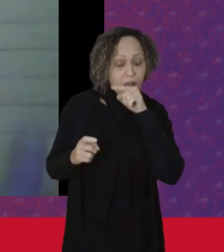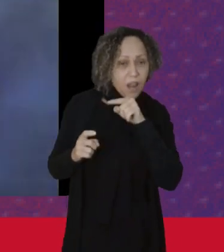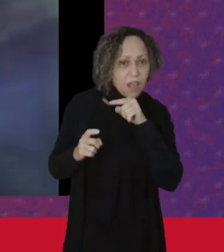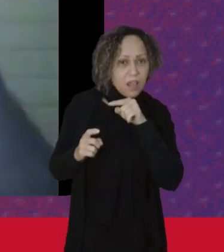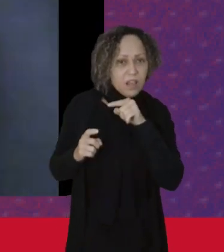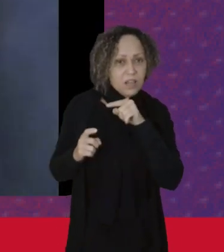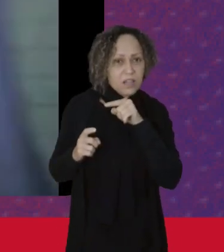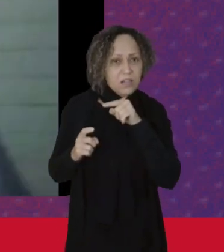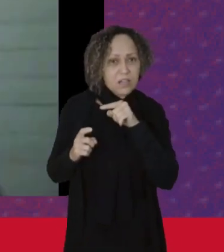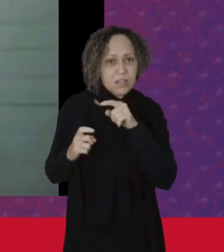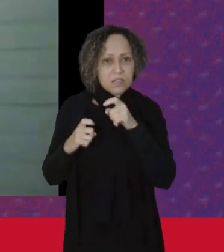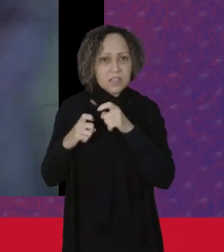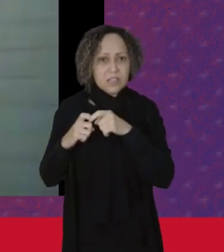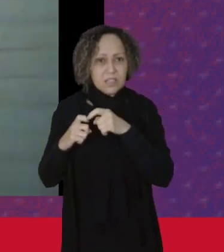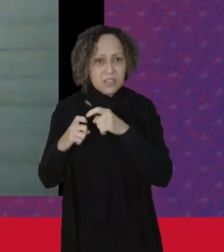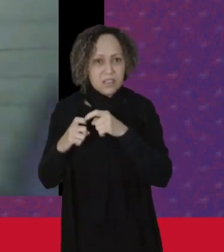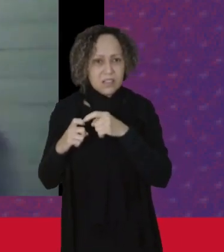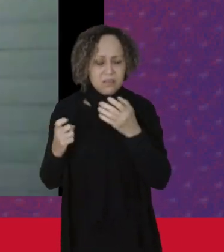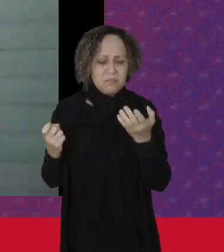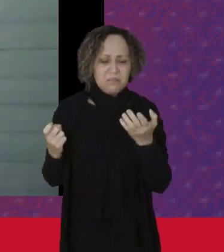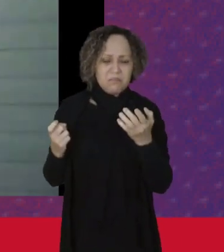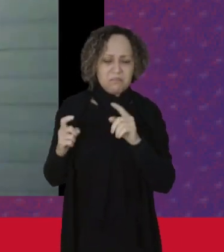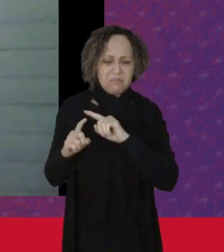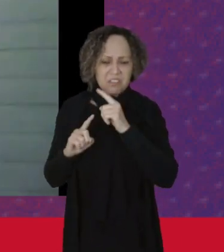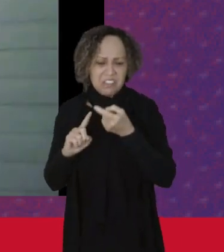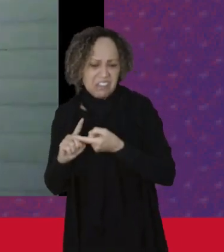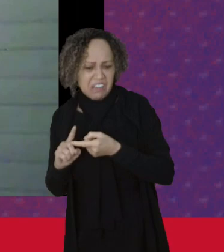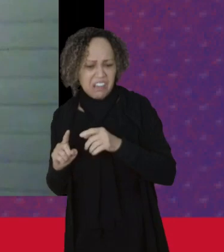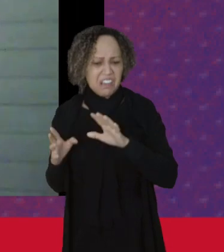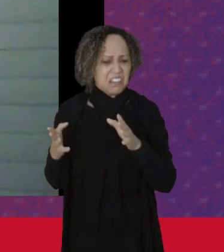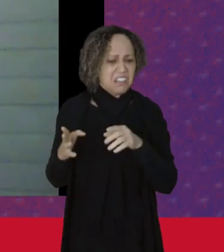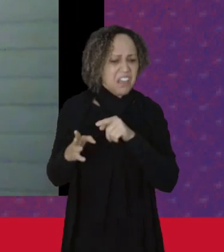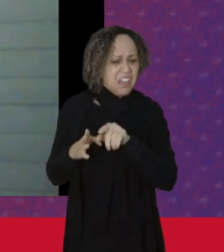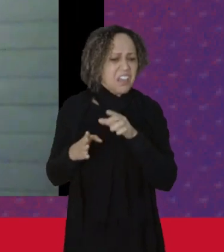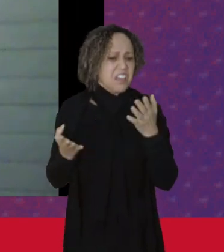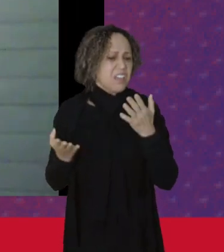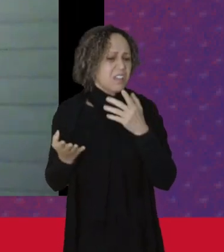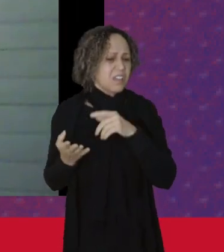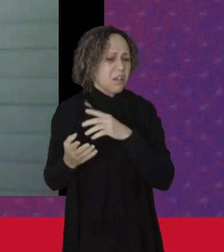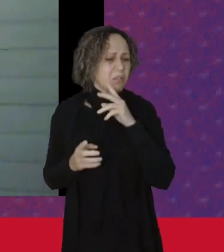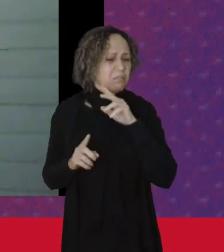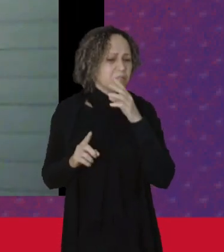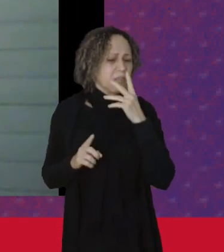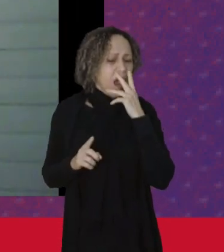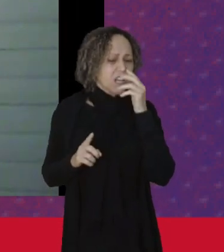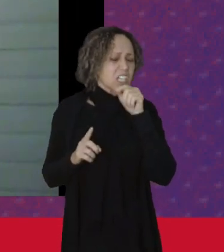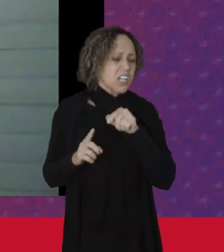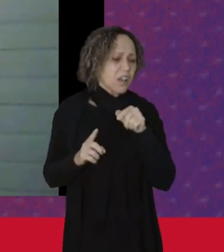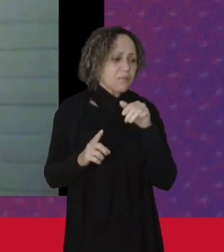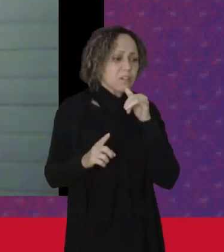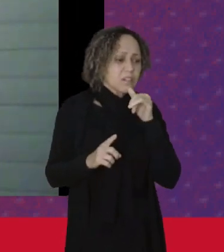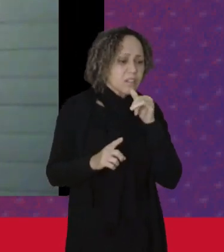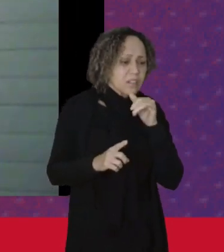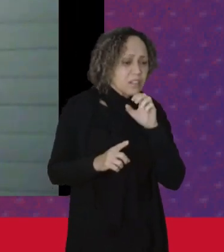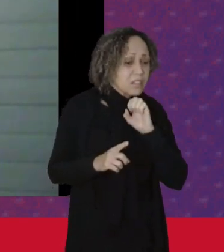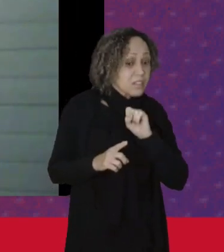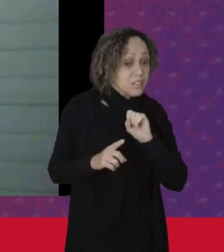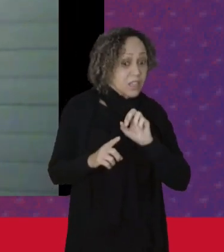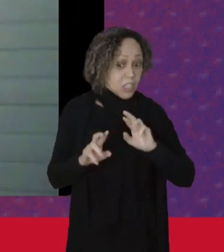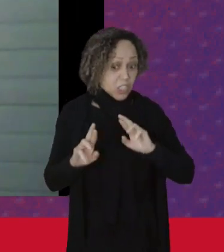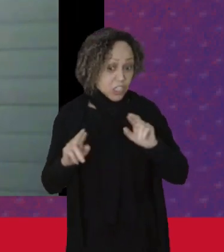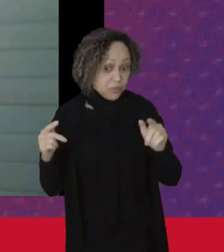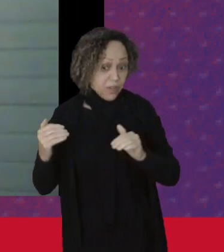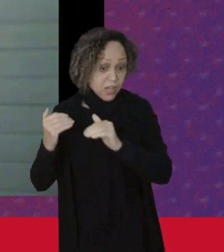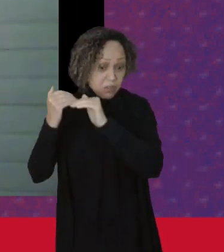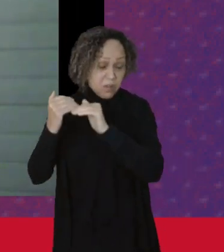não segue, tá louca, né? A gente vai usando essa patologização. E essa individualização,